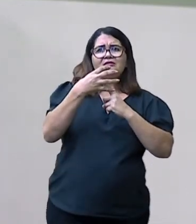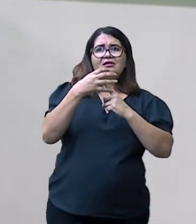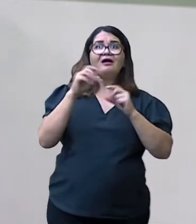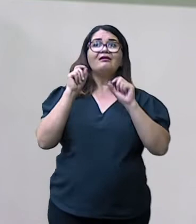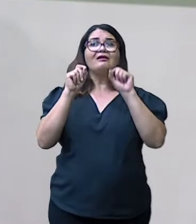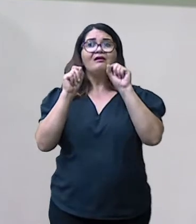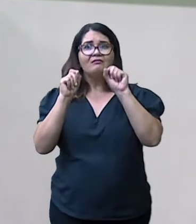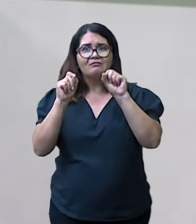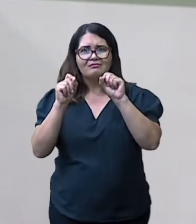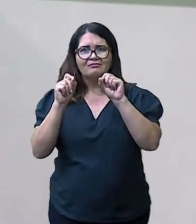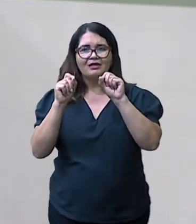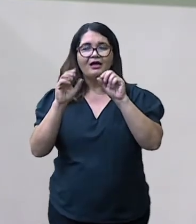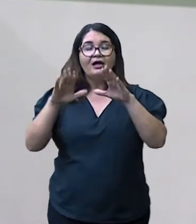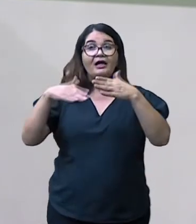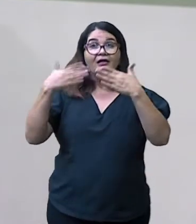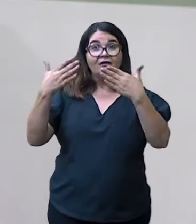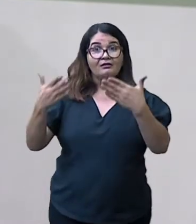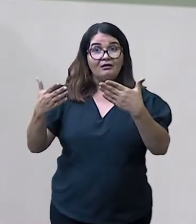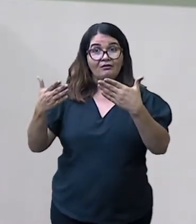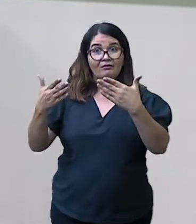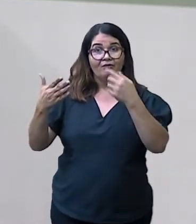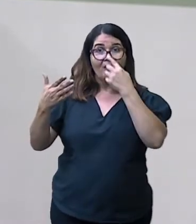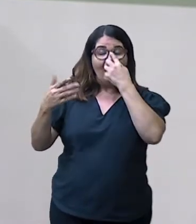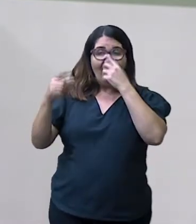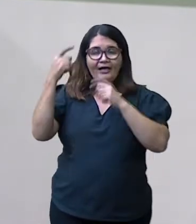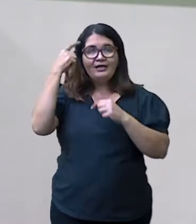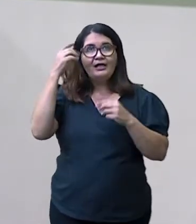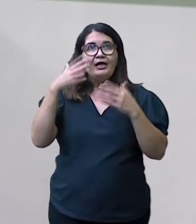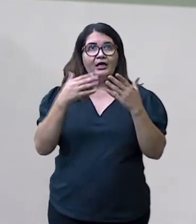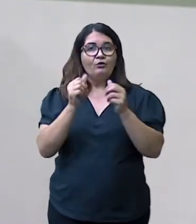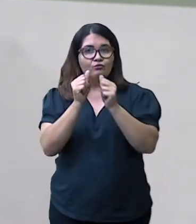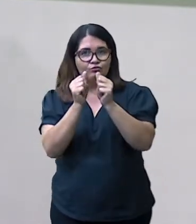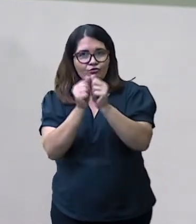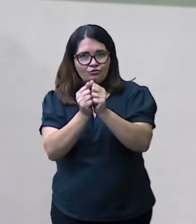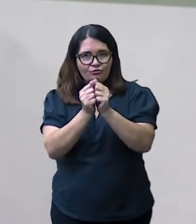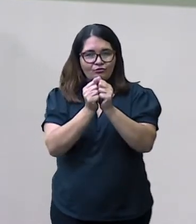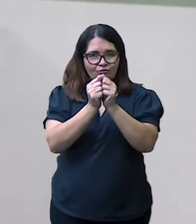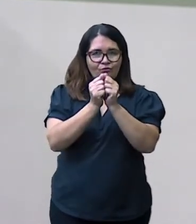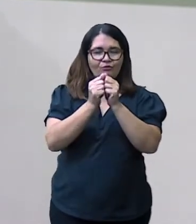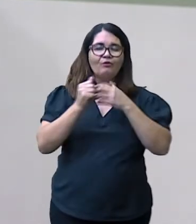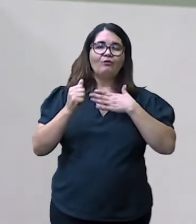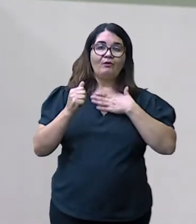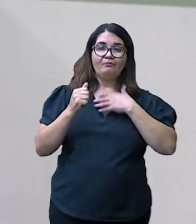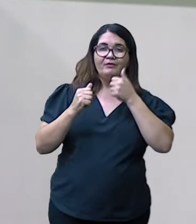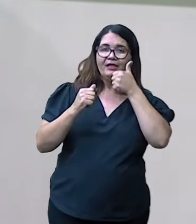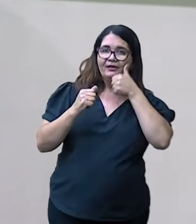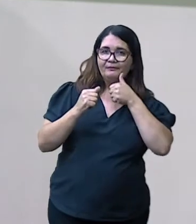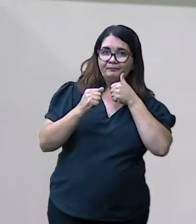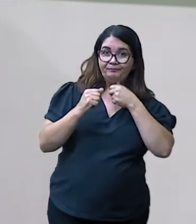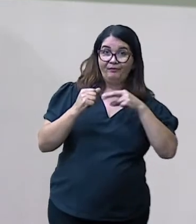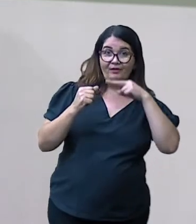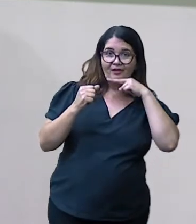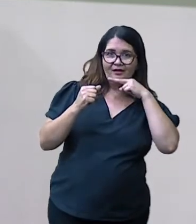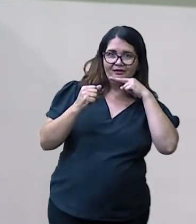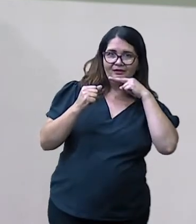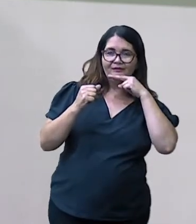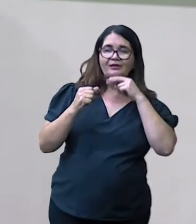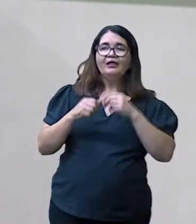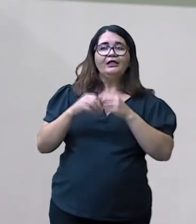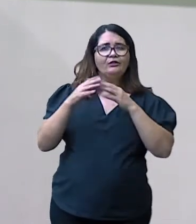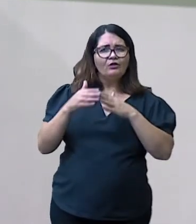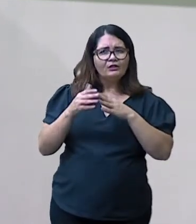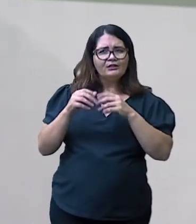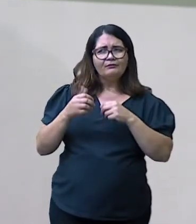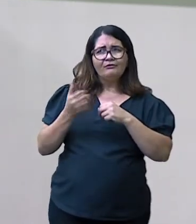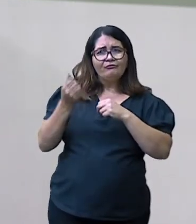um carro e fui, mas a minha neta, para a Praça do Obradoiro. Quando eu cheguei lá, que